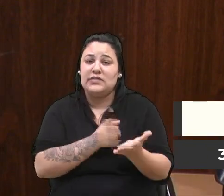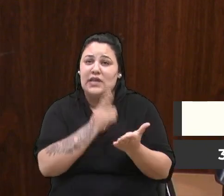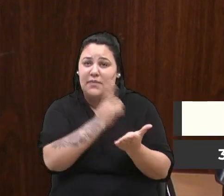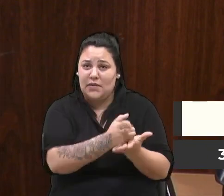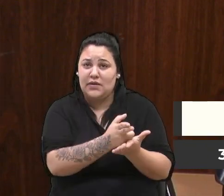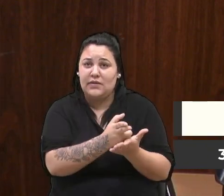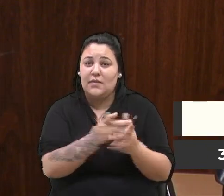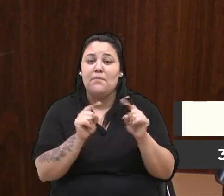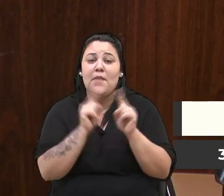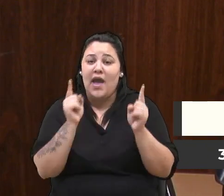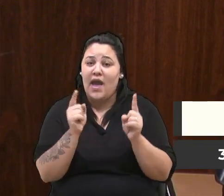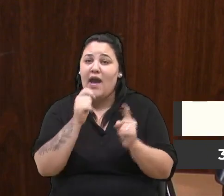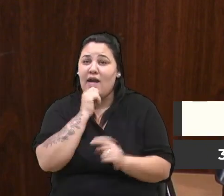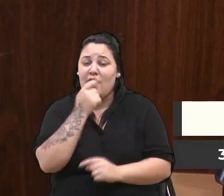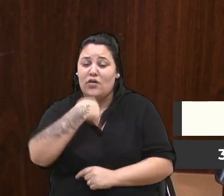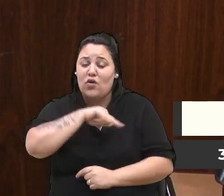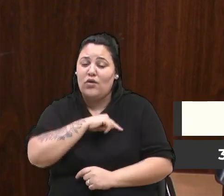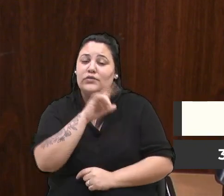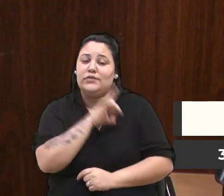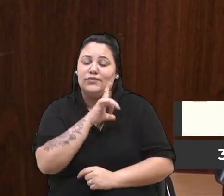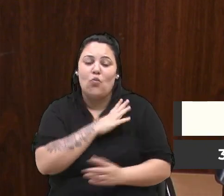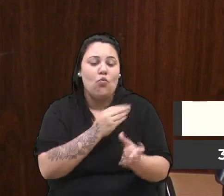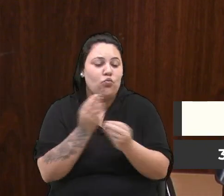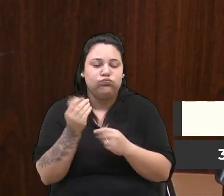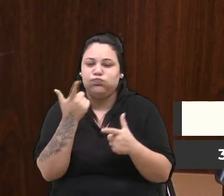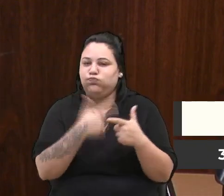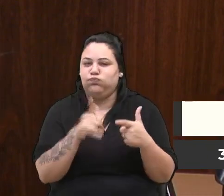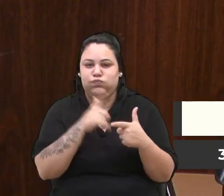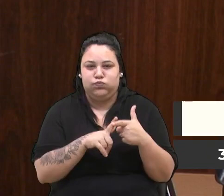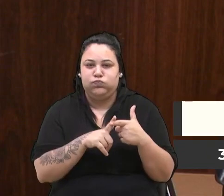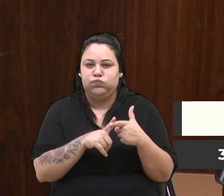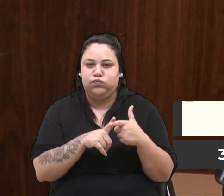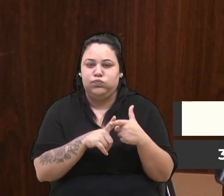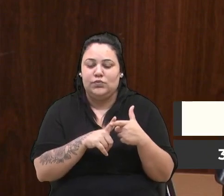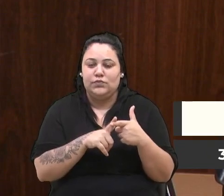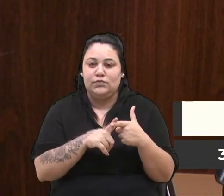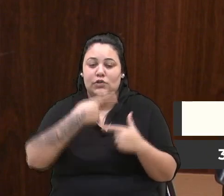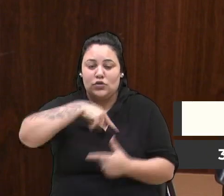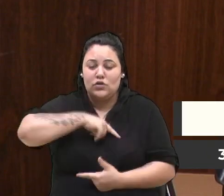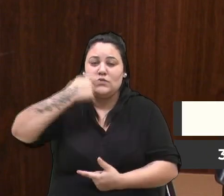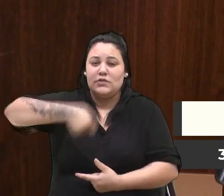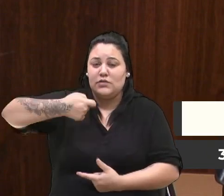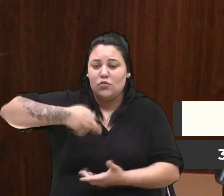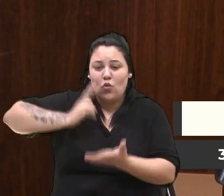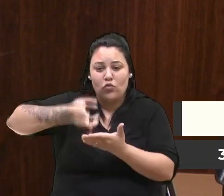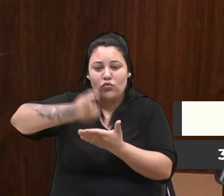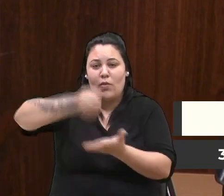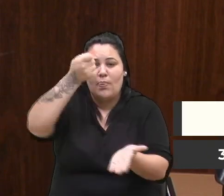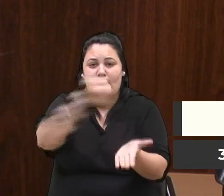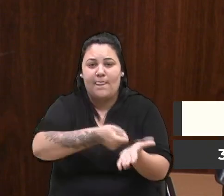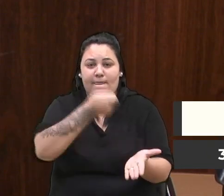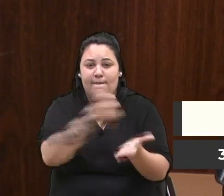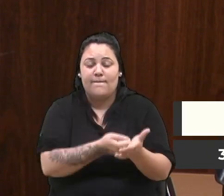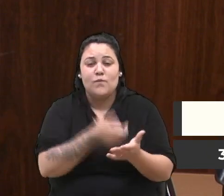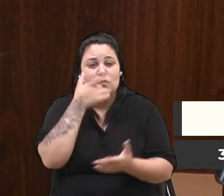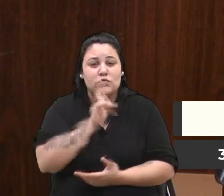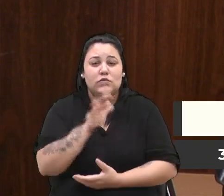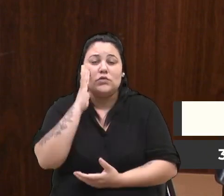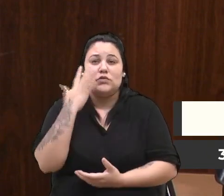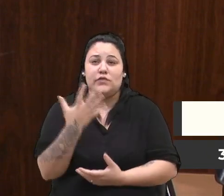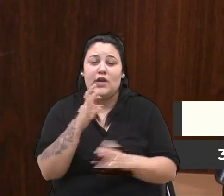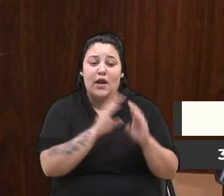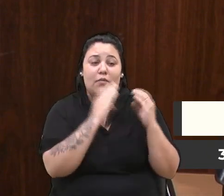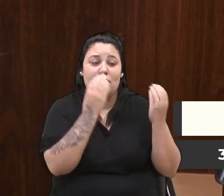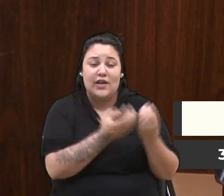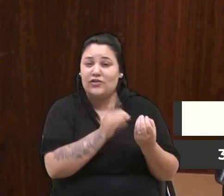mas nós ainda temos muitos problemas e precisamos, sim, seguir com isso, lutar muito para que se resolva, que a comunidade não deixe